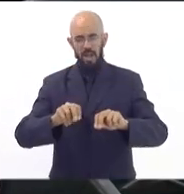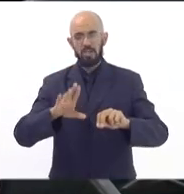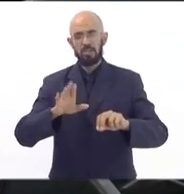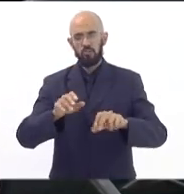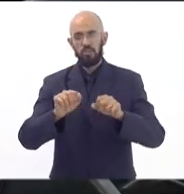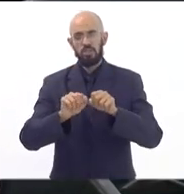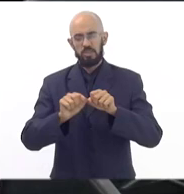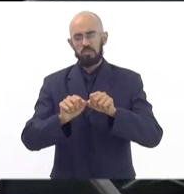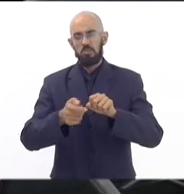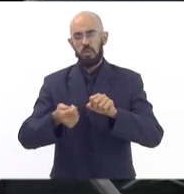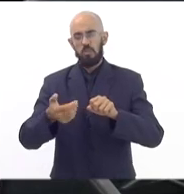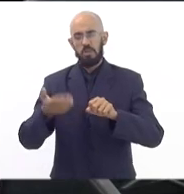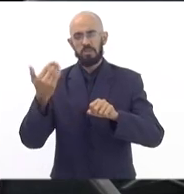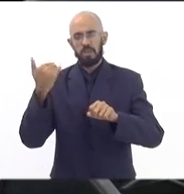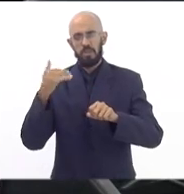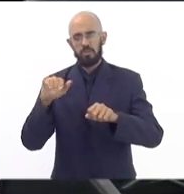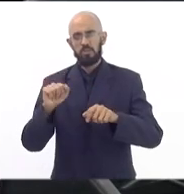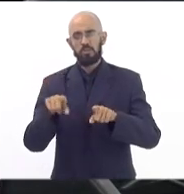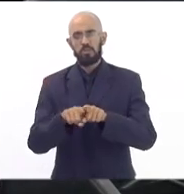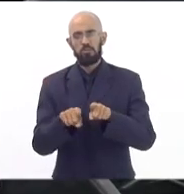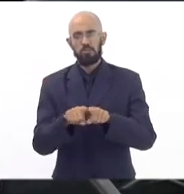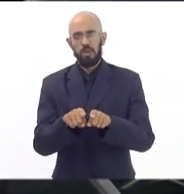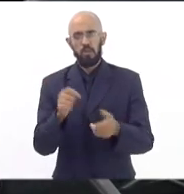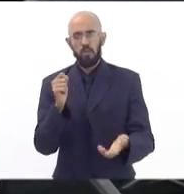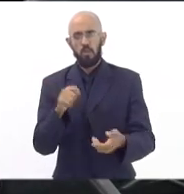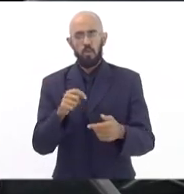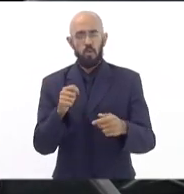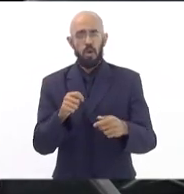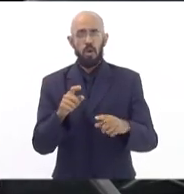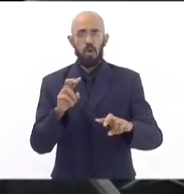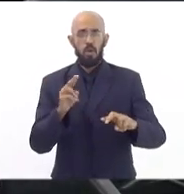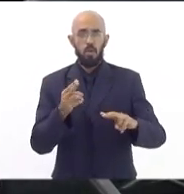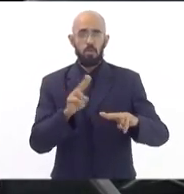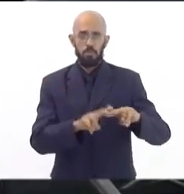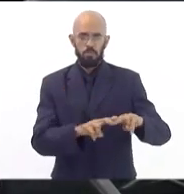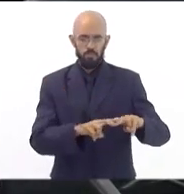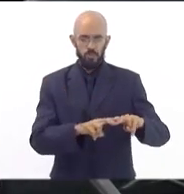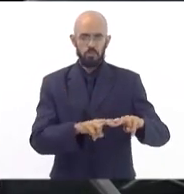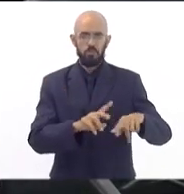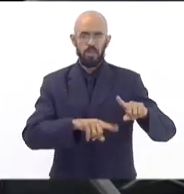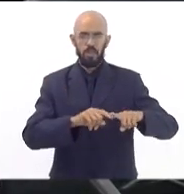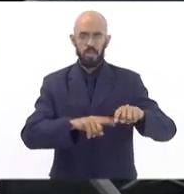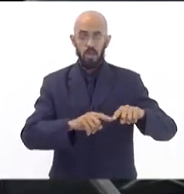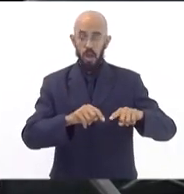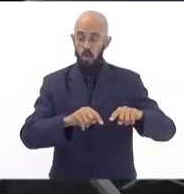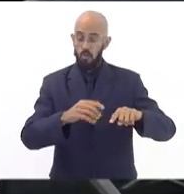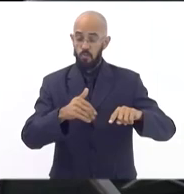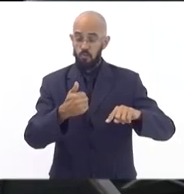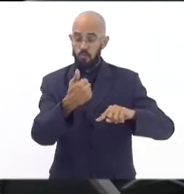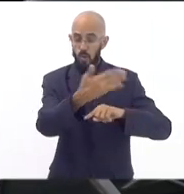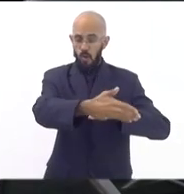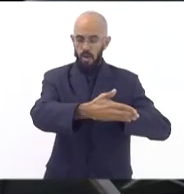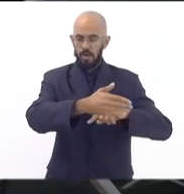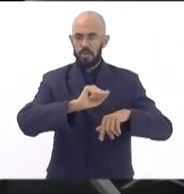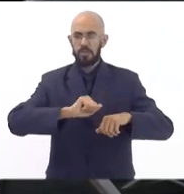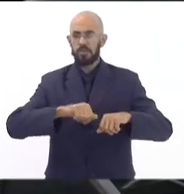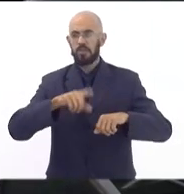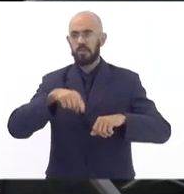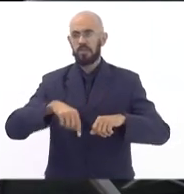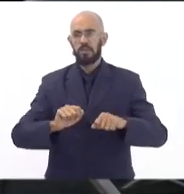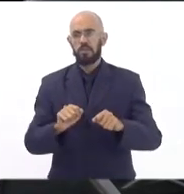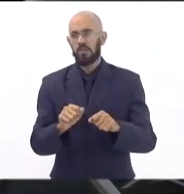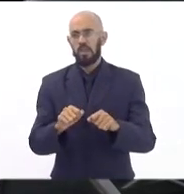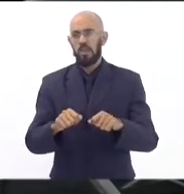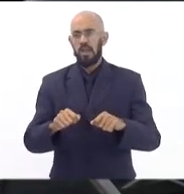alguns meses atrás inclusive com apreensão de material e fora da estação na comunidade que foram ficar máquina de